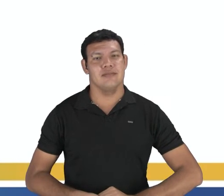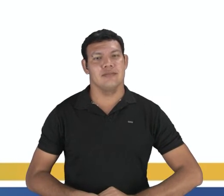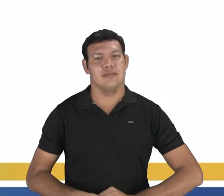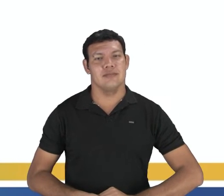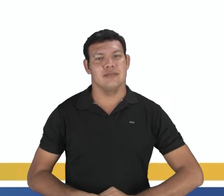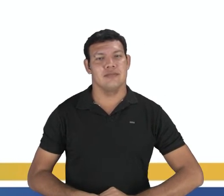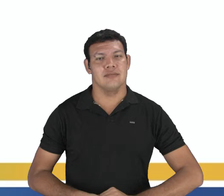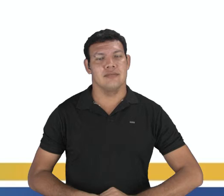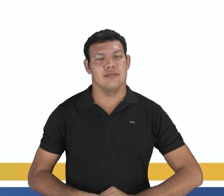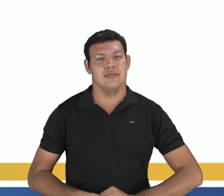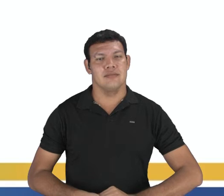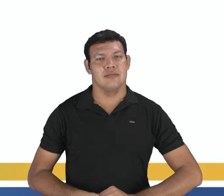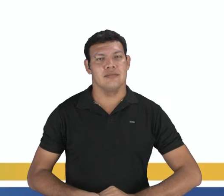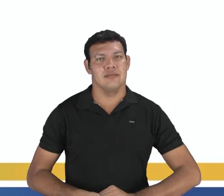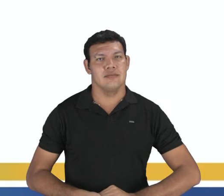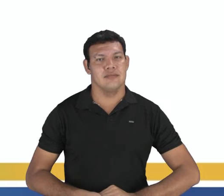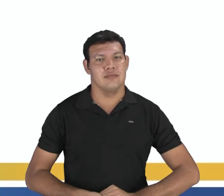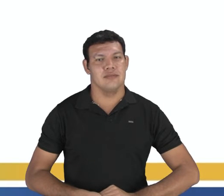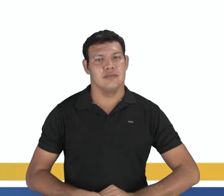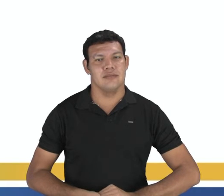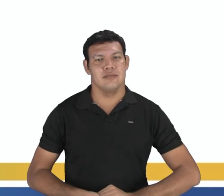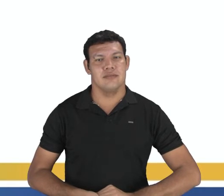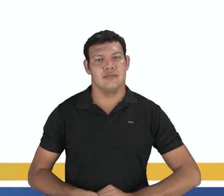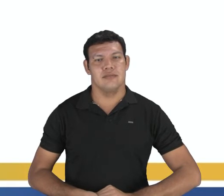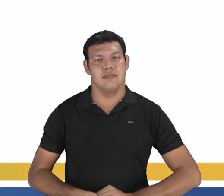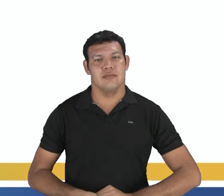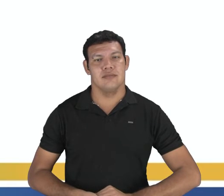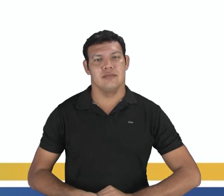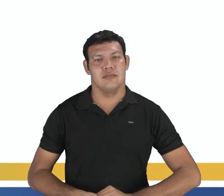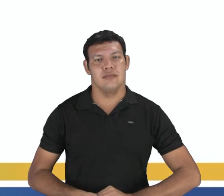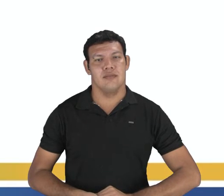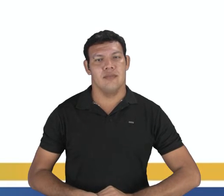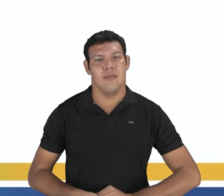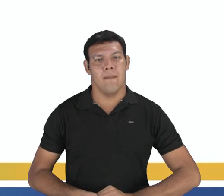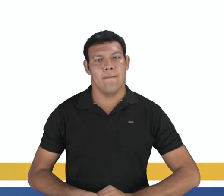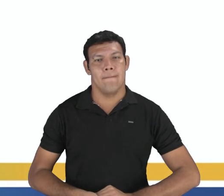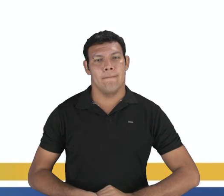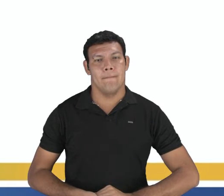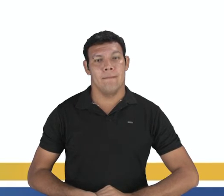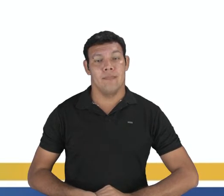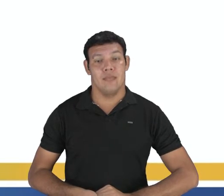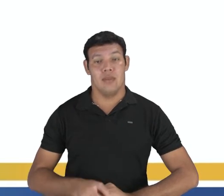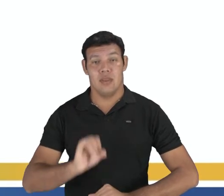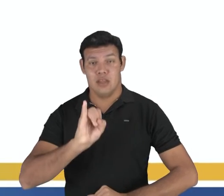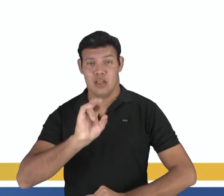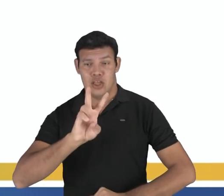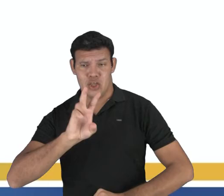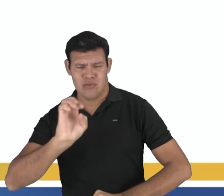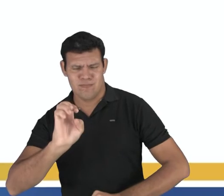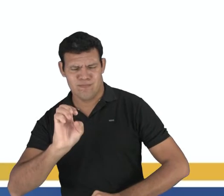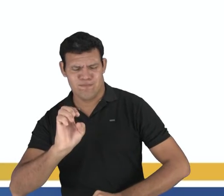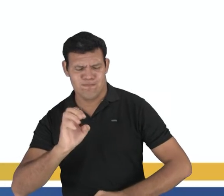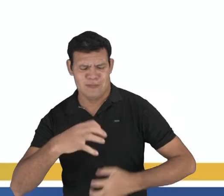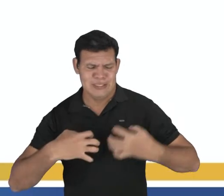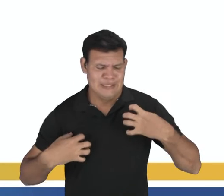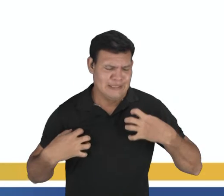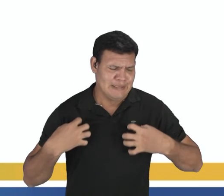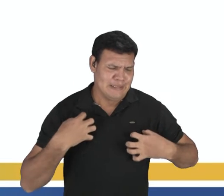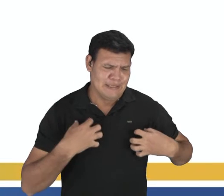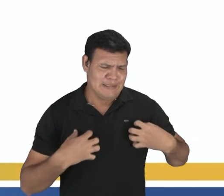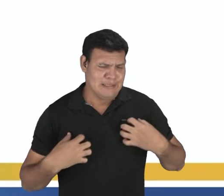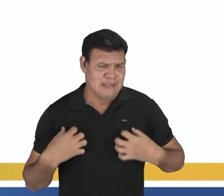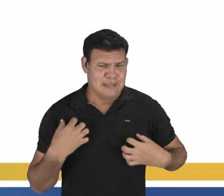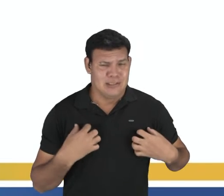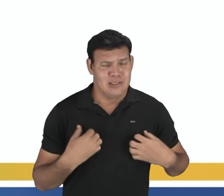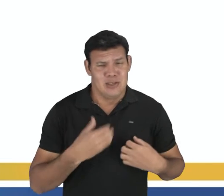Red Dead a lot has you want to do more with you live e pela fica chateada com seu